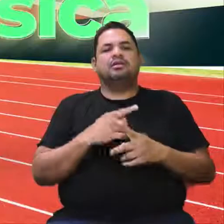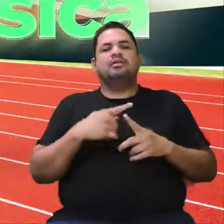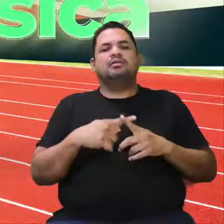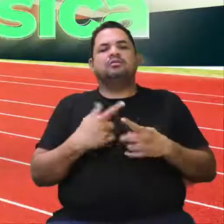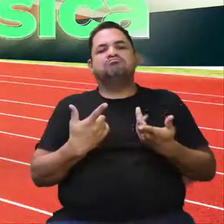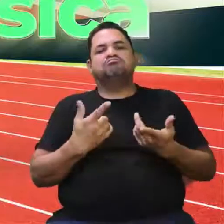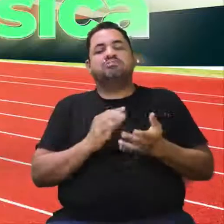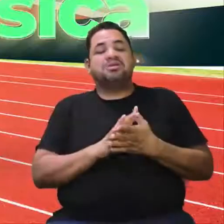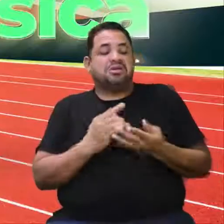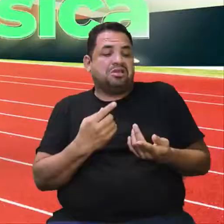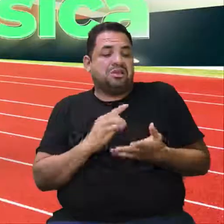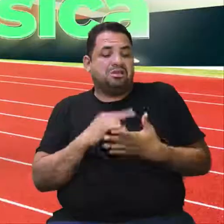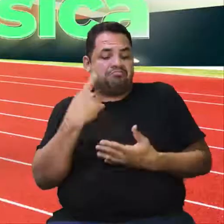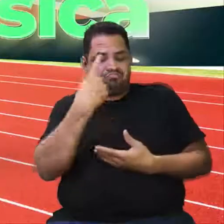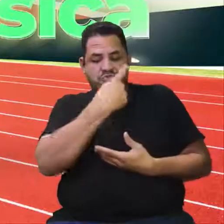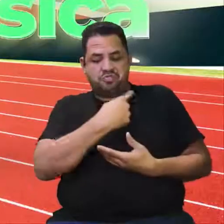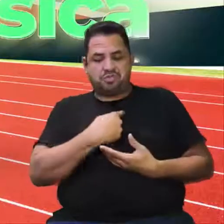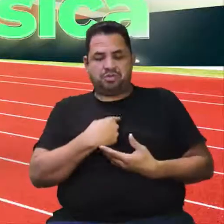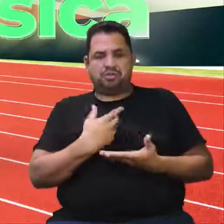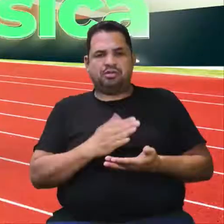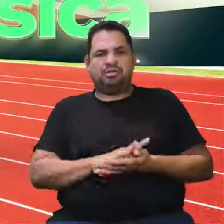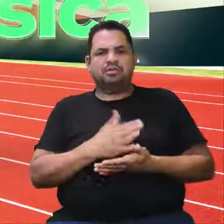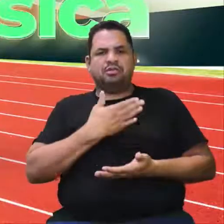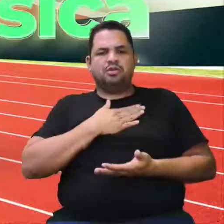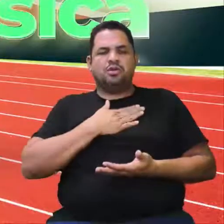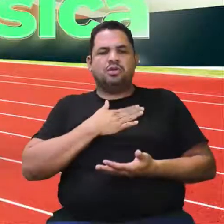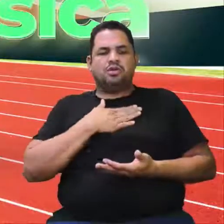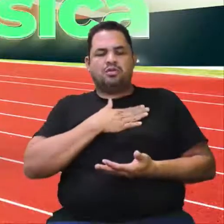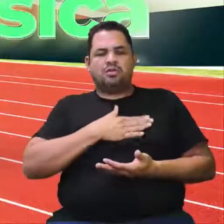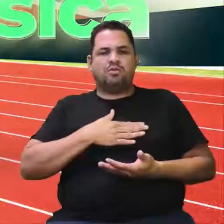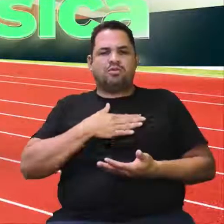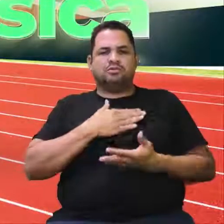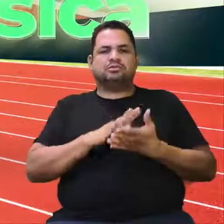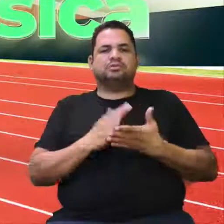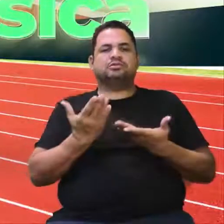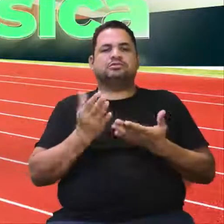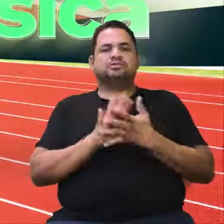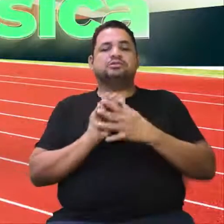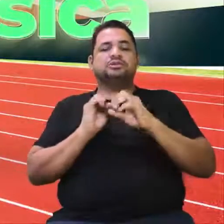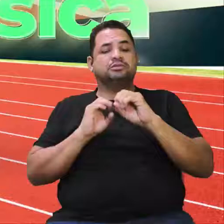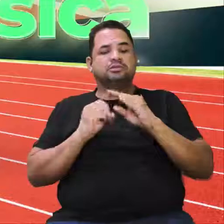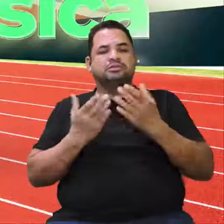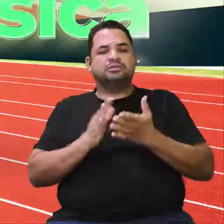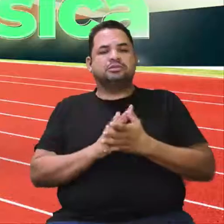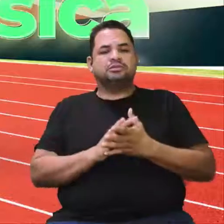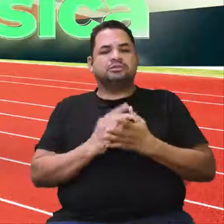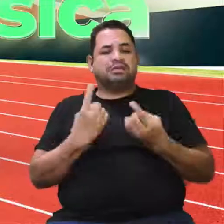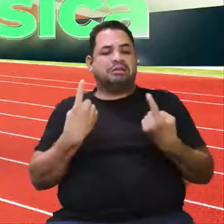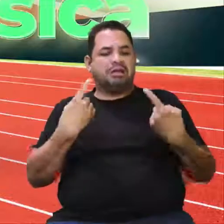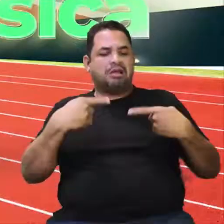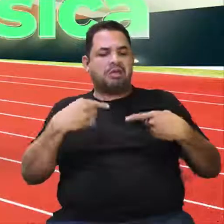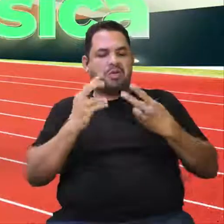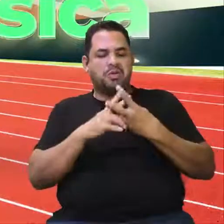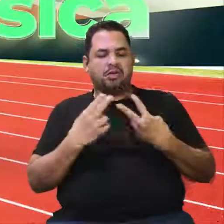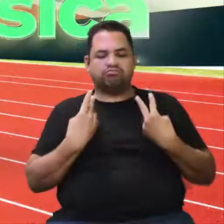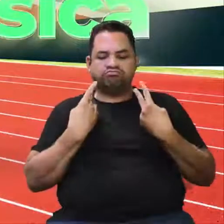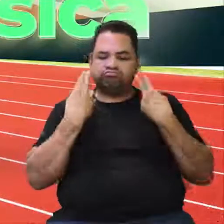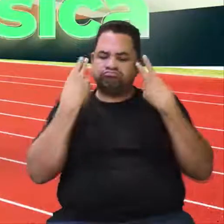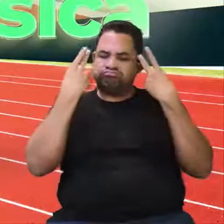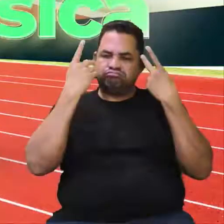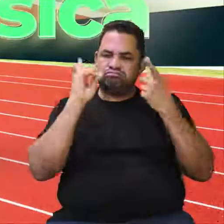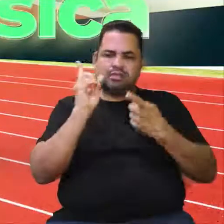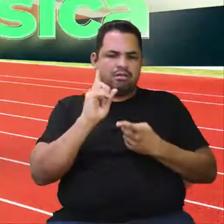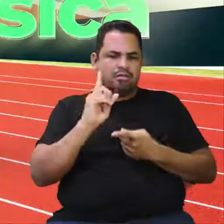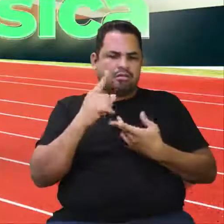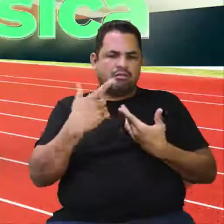pode ser a questão da aparência, né, prof? Exato. E aí eu gosto sempre de deixar claro quando a gente aborda essa aula que a gente não é contra a cirurgia plástica, a gente não